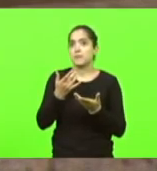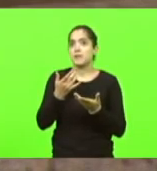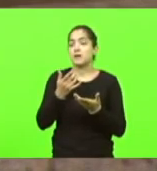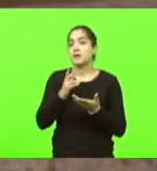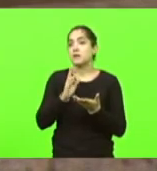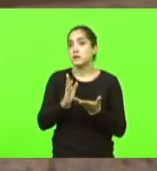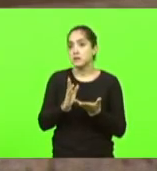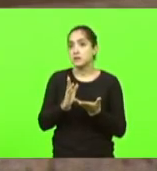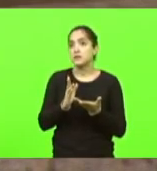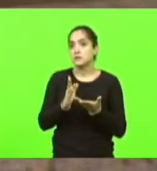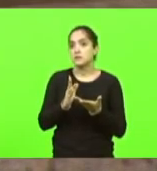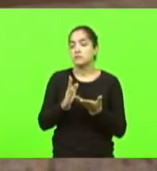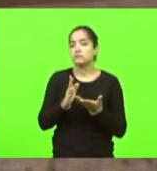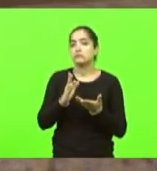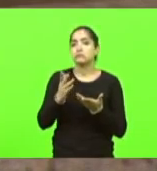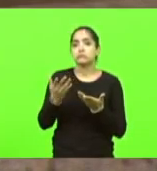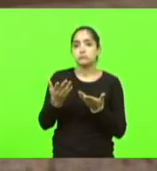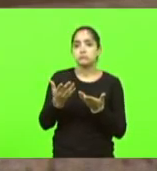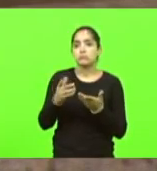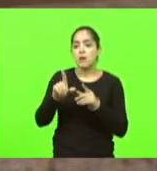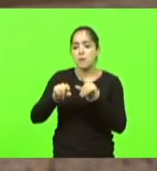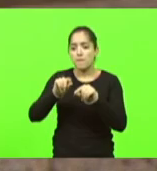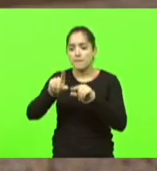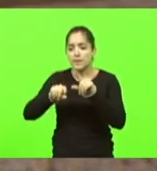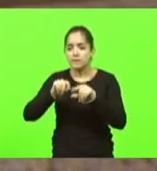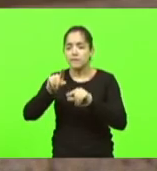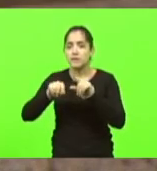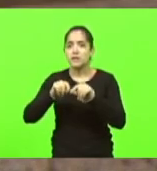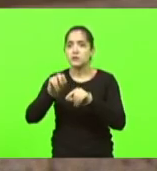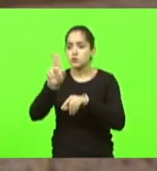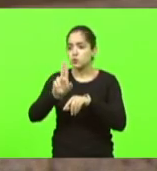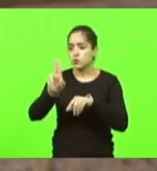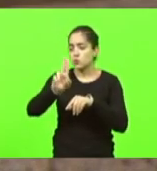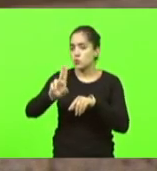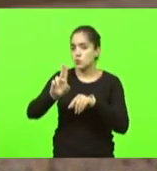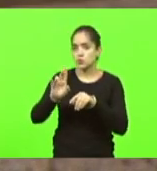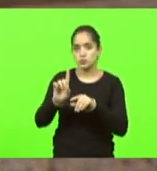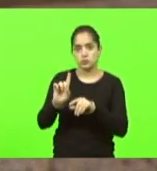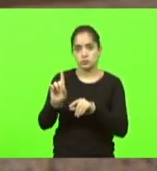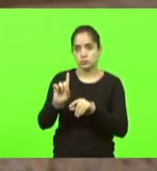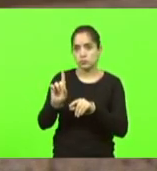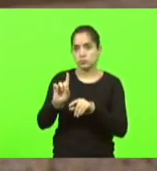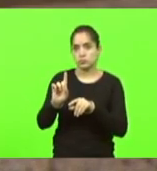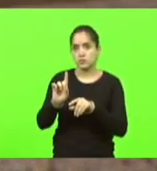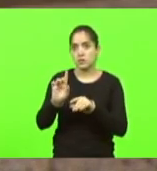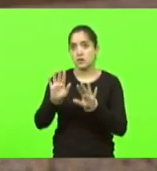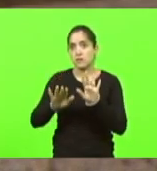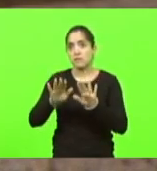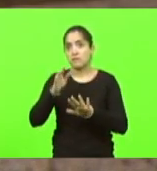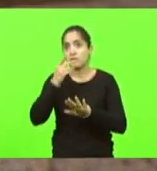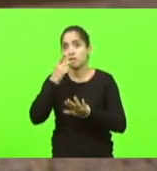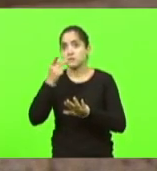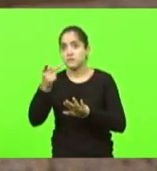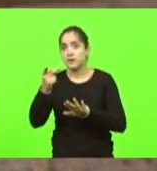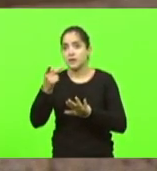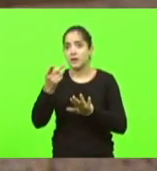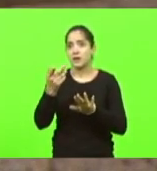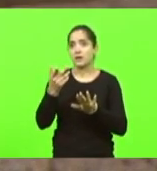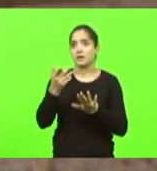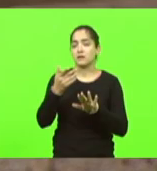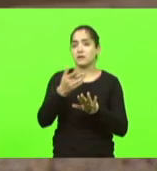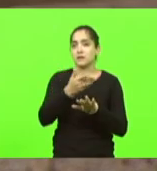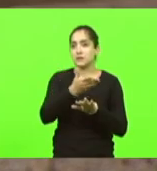isso é privilégio o que eu deixo de usar aqui e falar as vezes que servidores